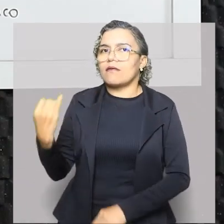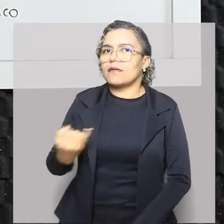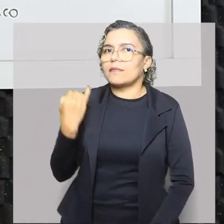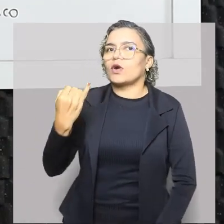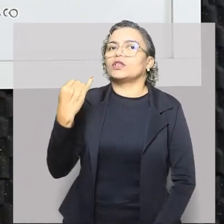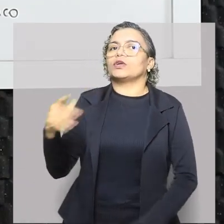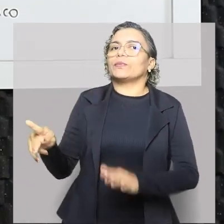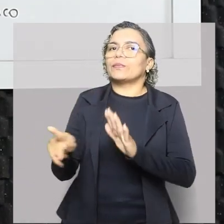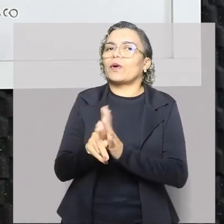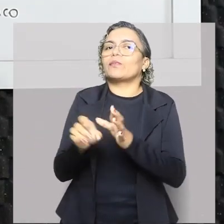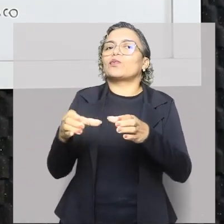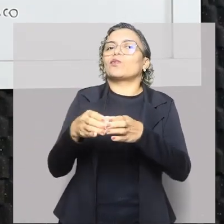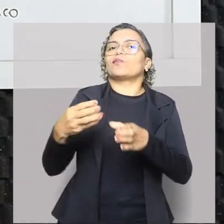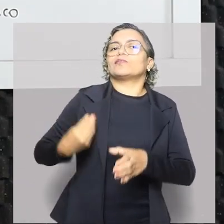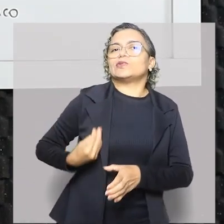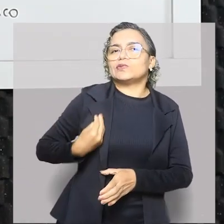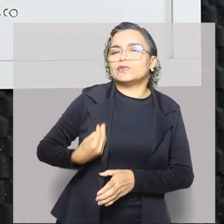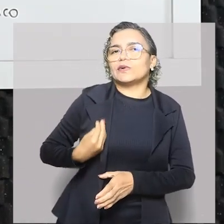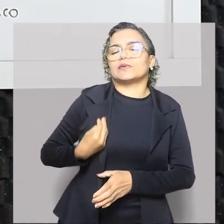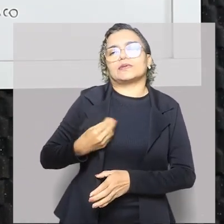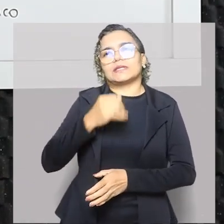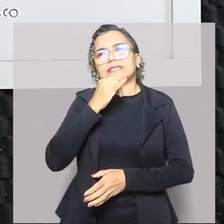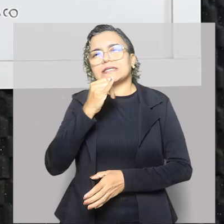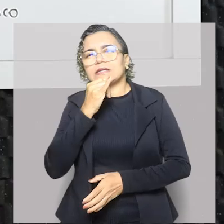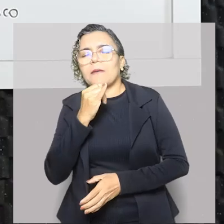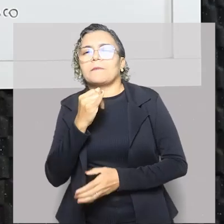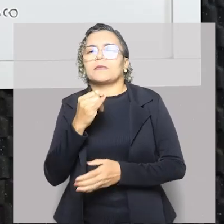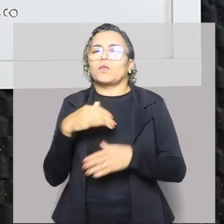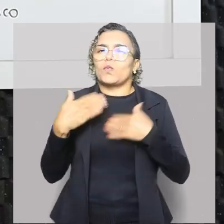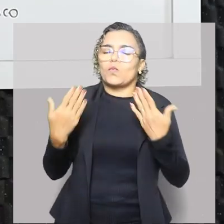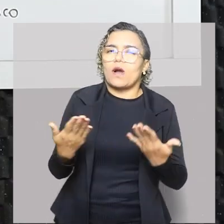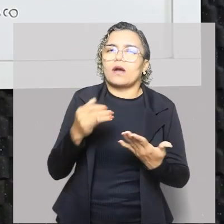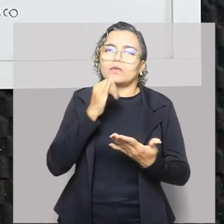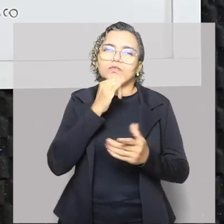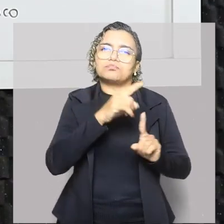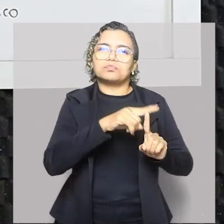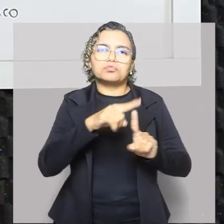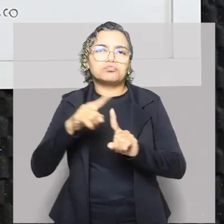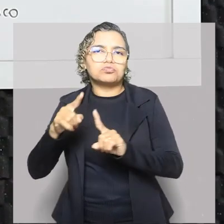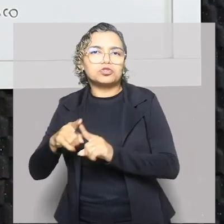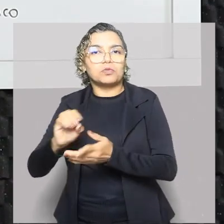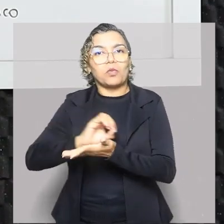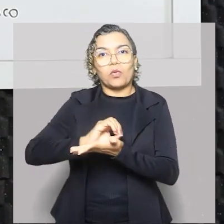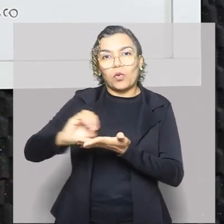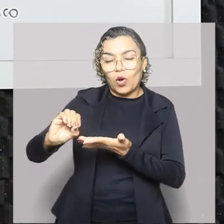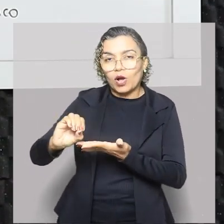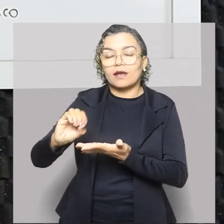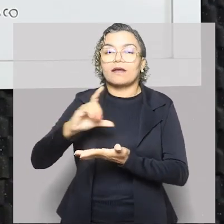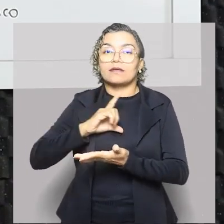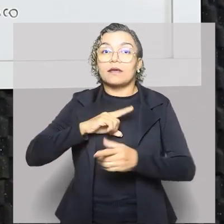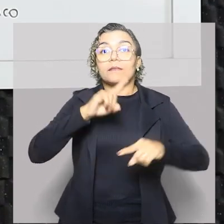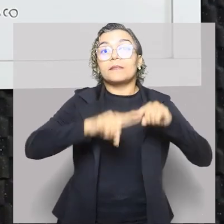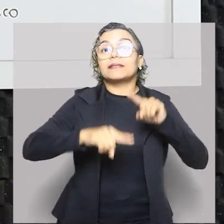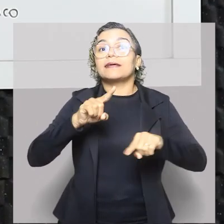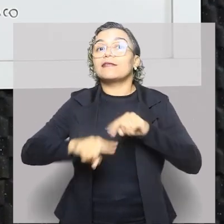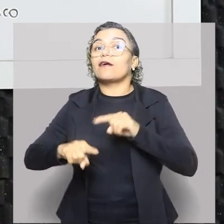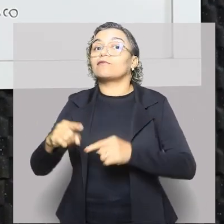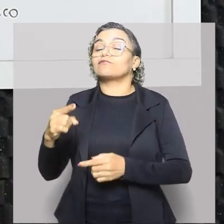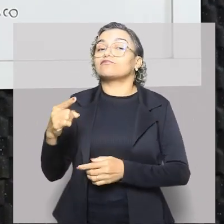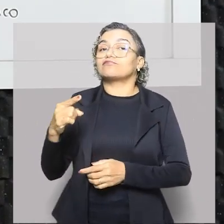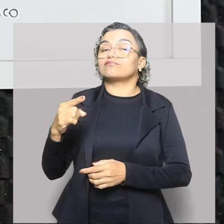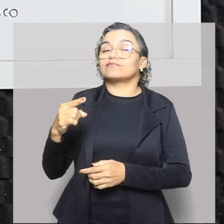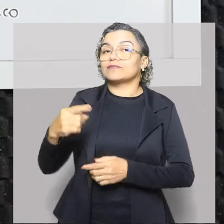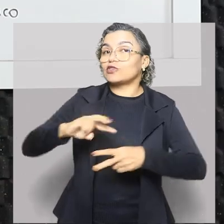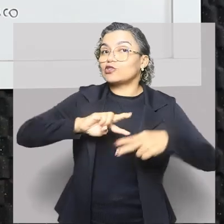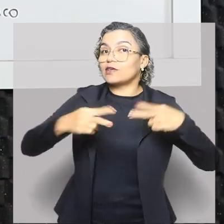para os indivíduos. Quais são aí os compostos, né, orgânicos que são chamados de material genético? Anota